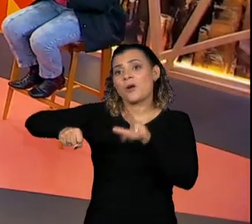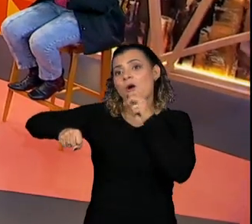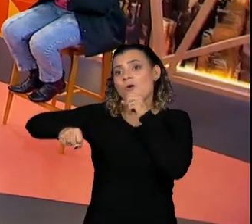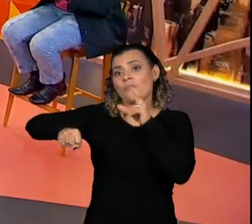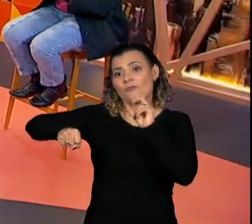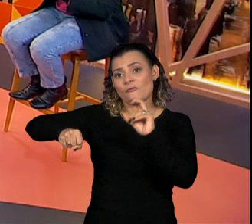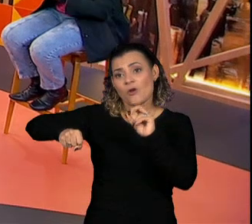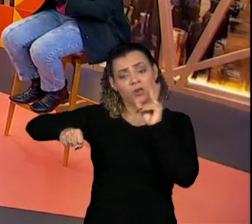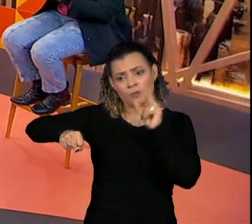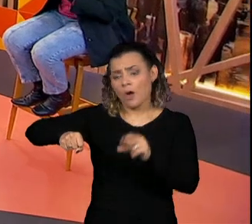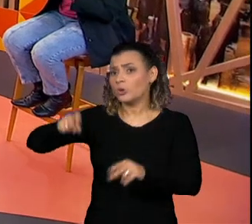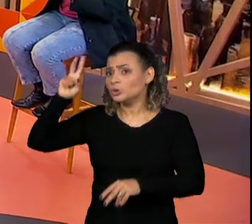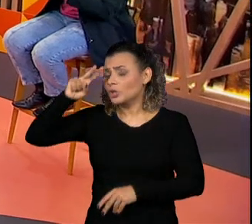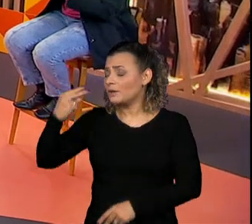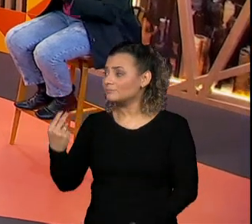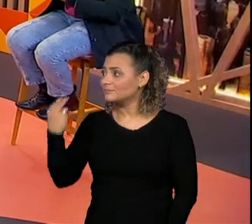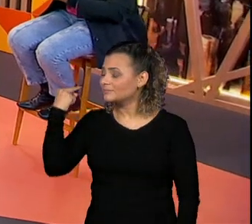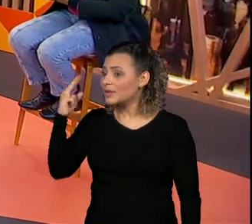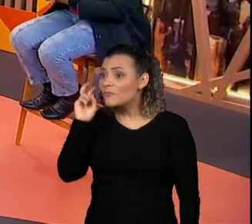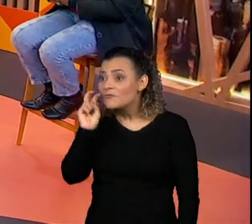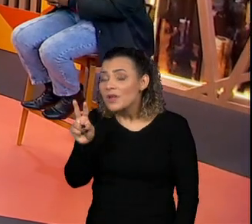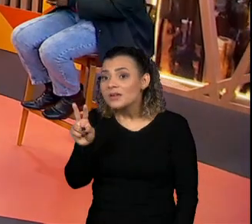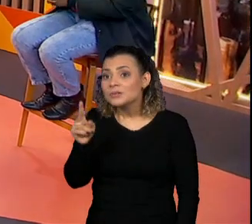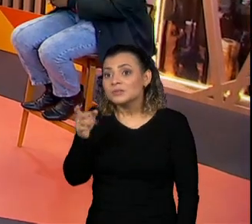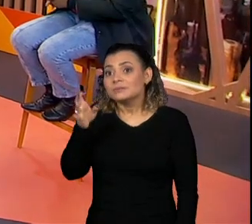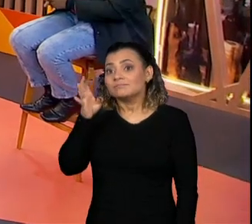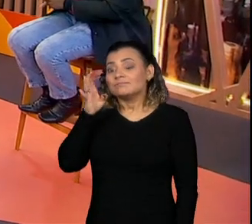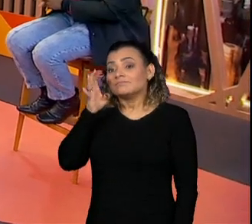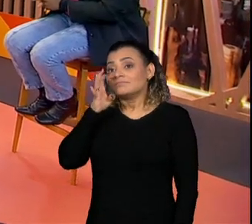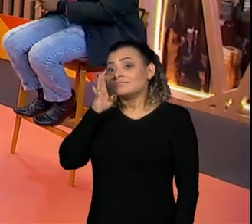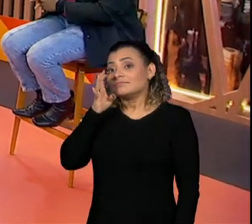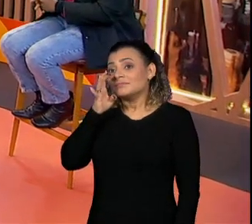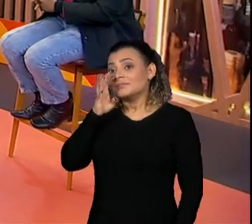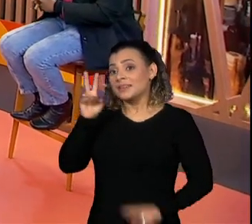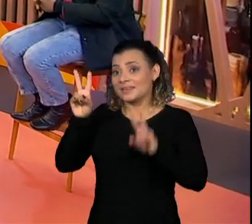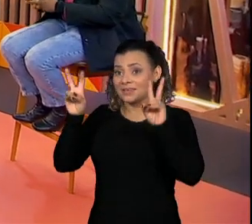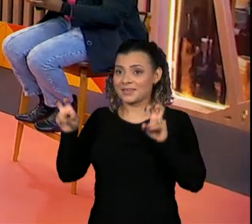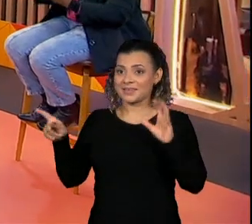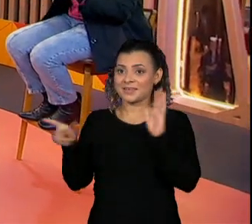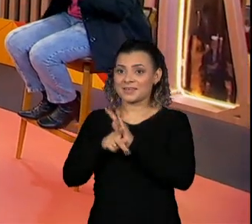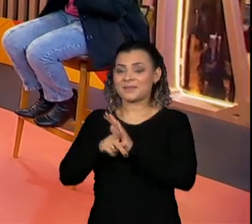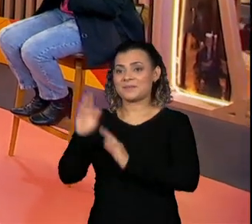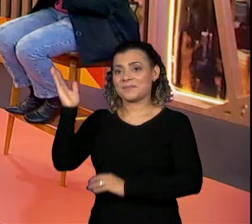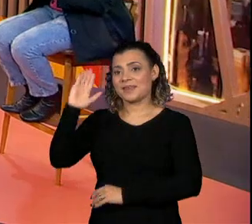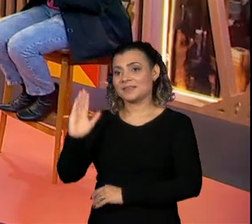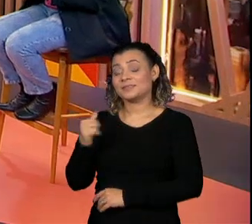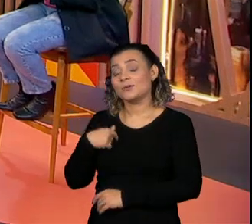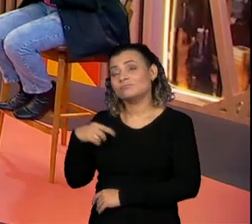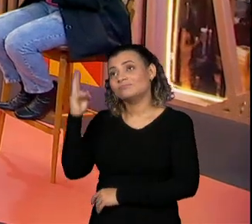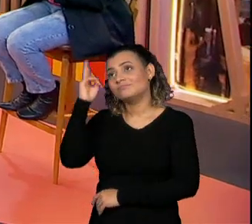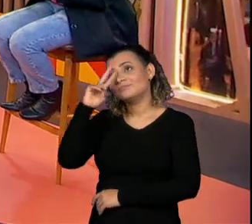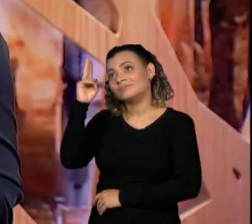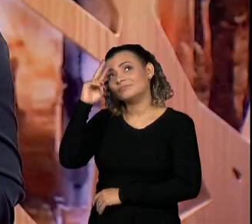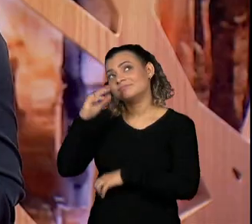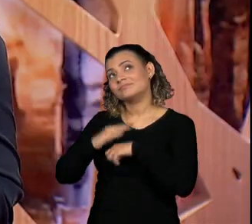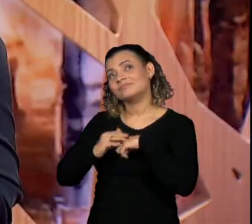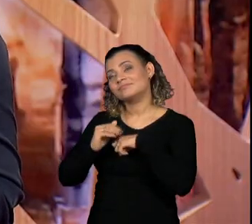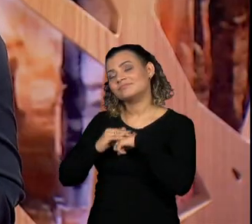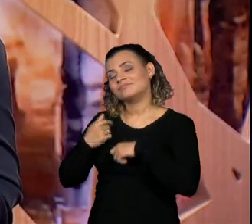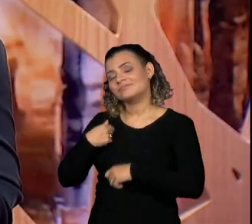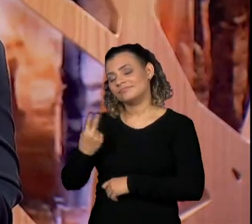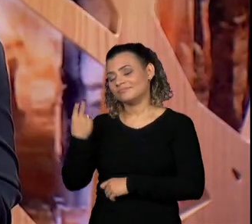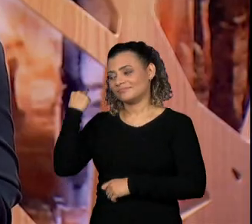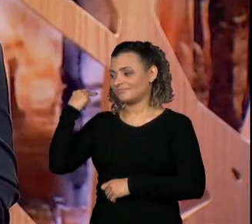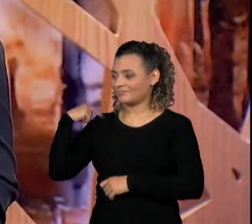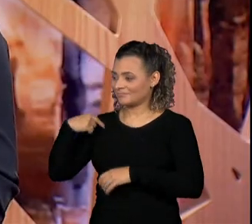a história, assim, quando eu assisto coisas assim relacionadas ao Brasil, me traz muita memória da minha terra, como a